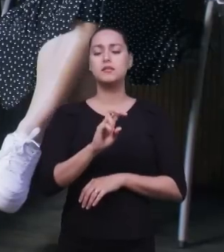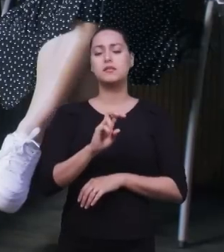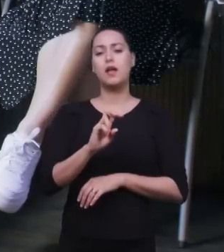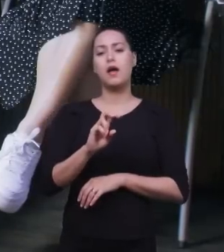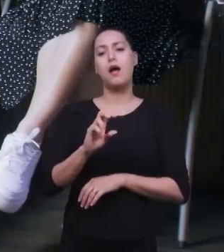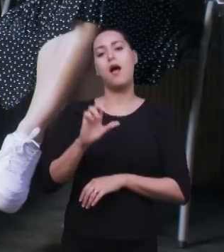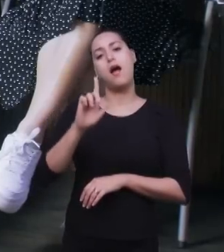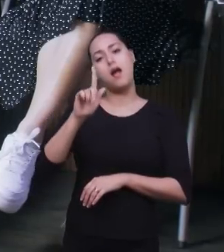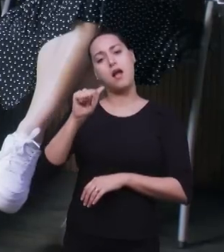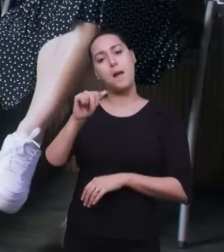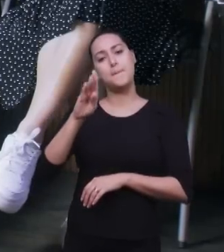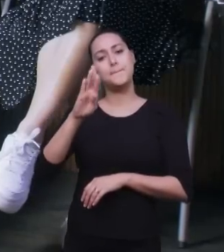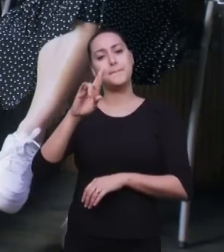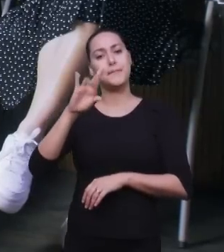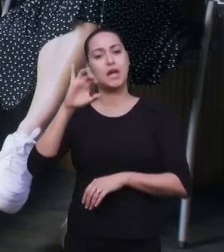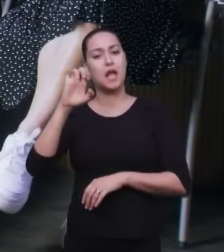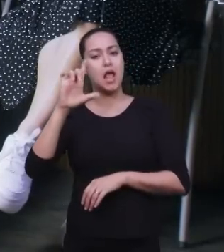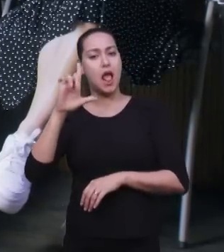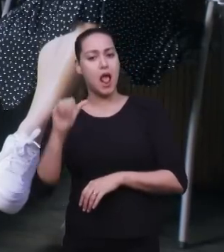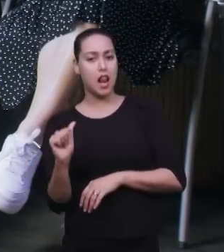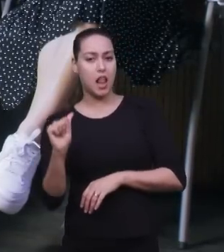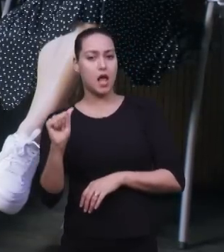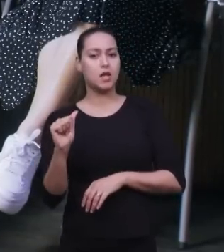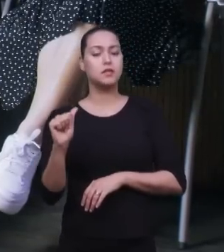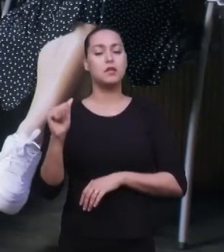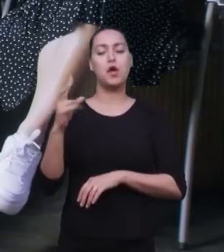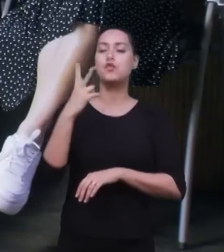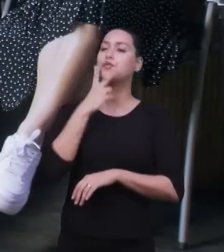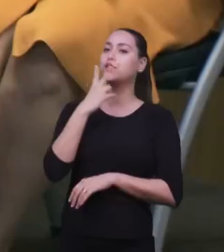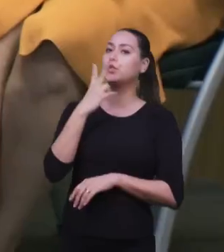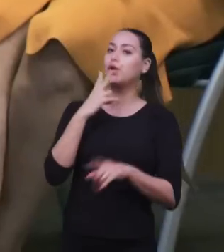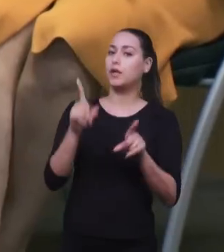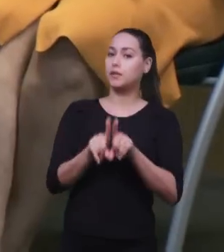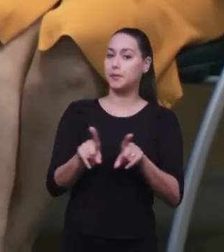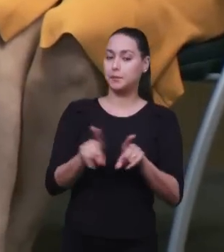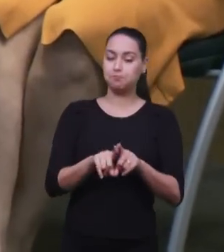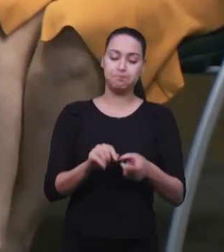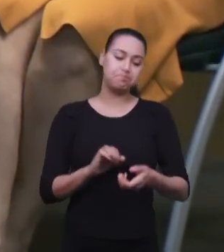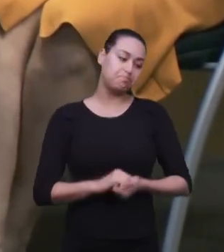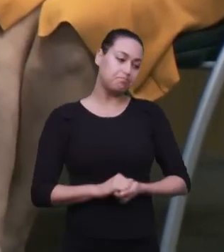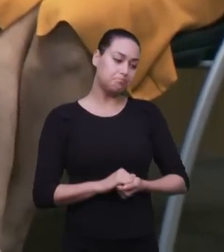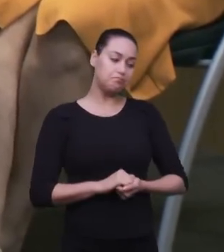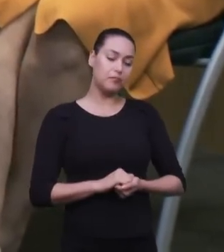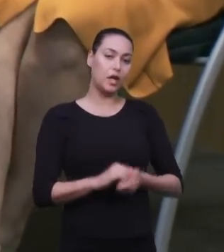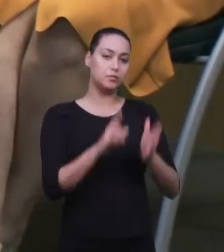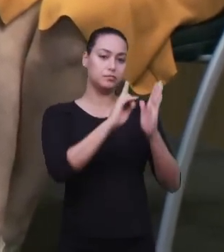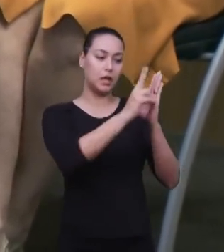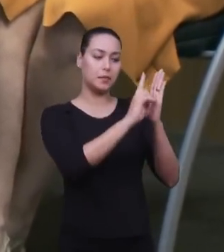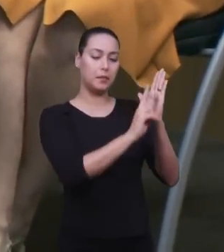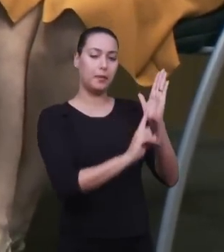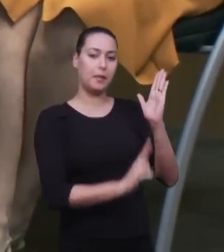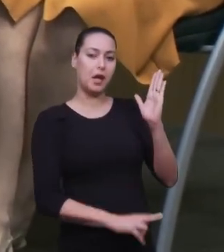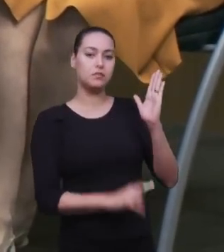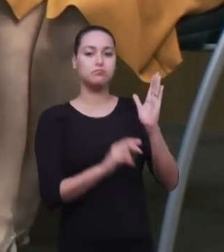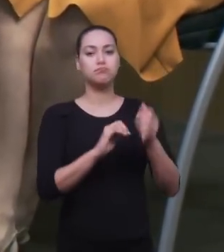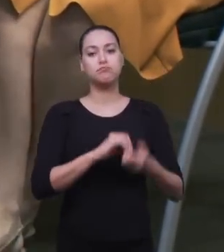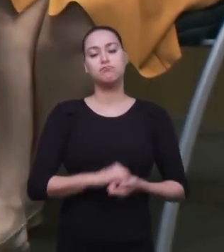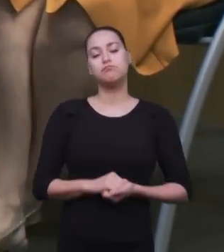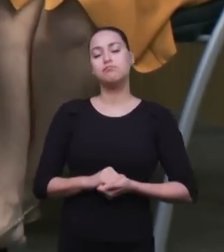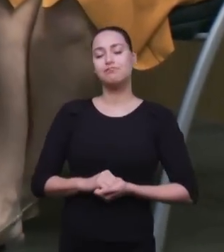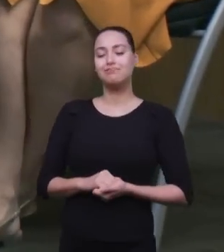Gabriela Novaes, de Praia da Costa 4 e Marcelo Dória, da Enseada do Suá. São jovens que estão conosco aqui